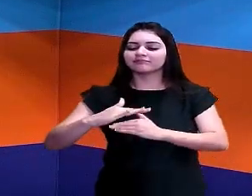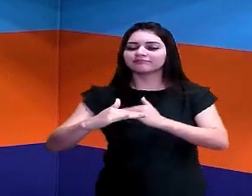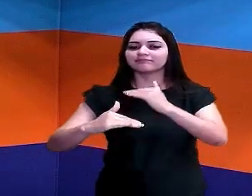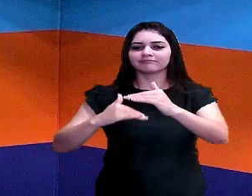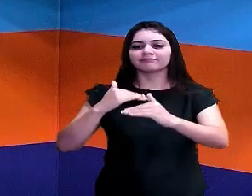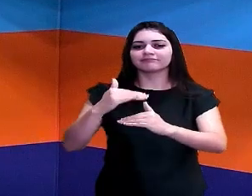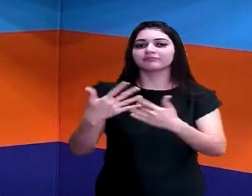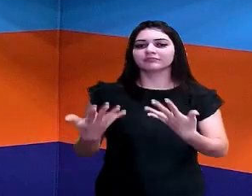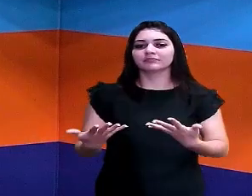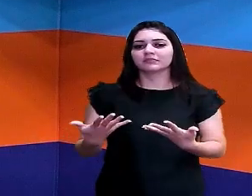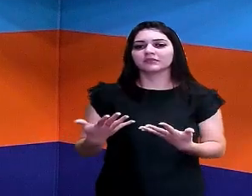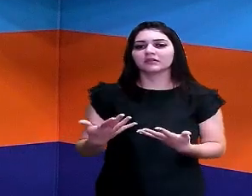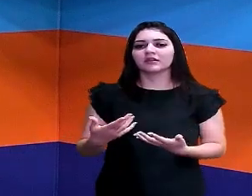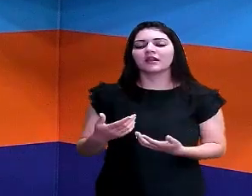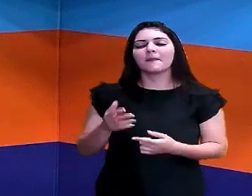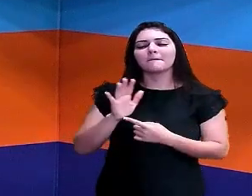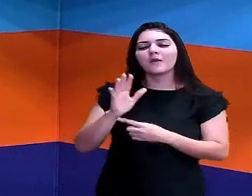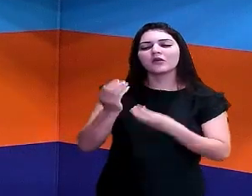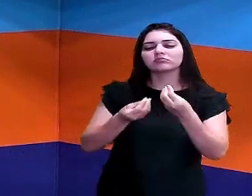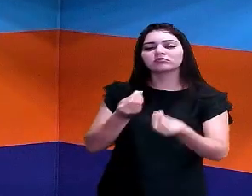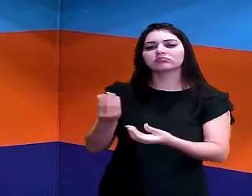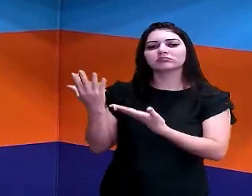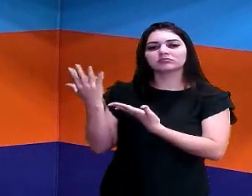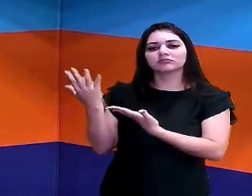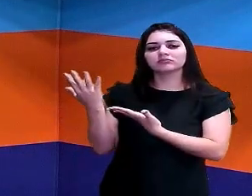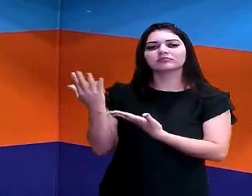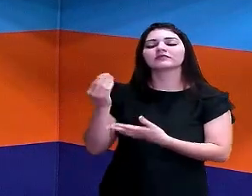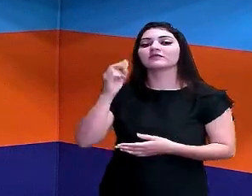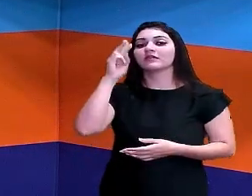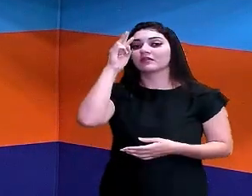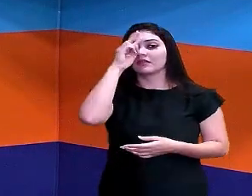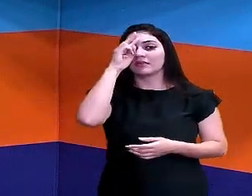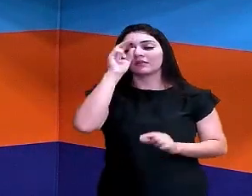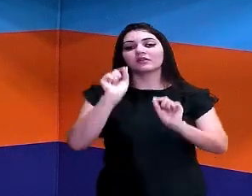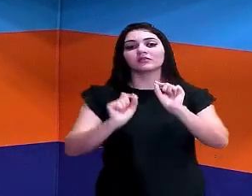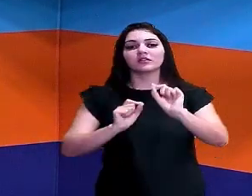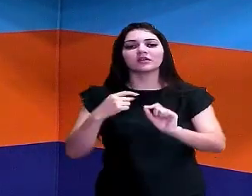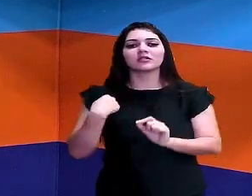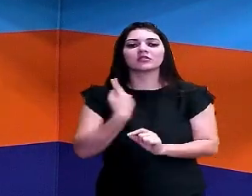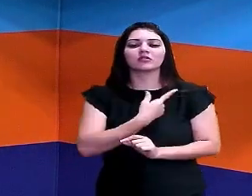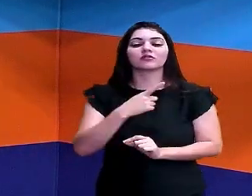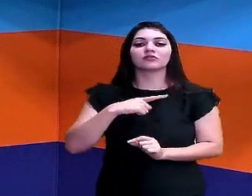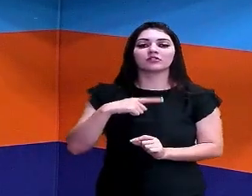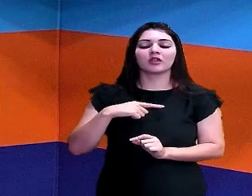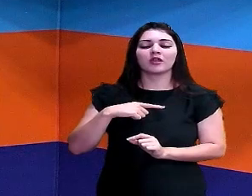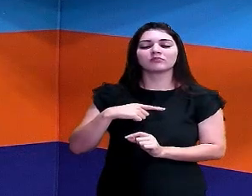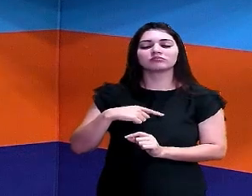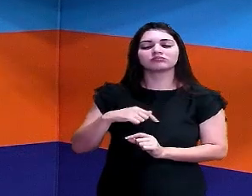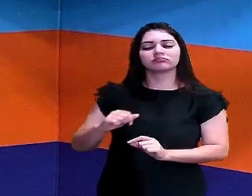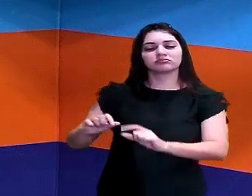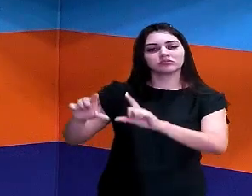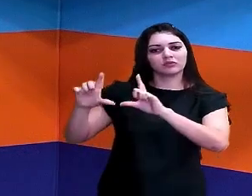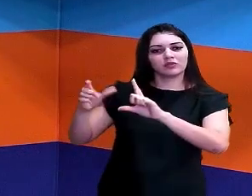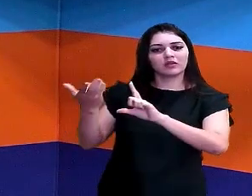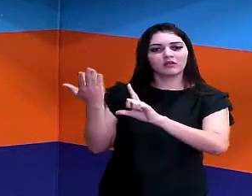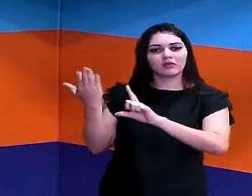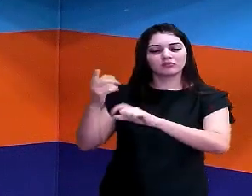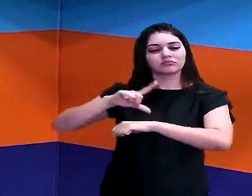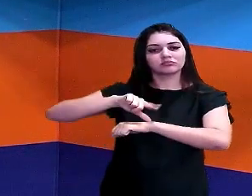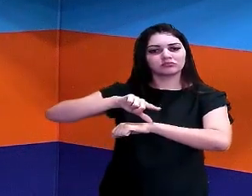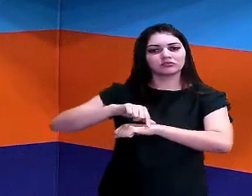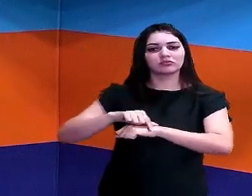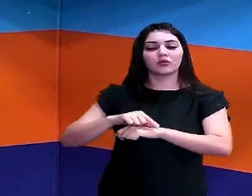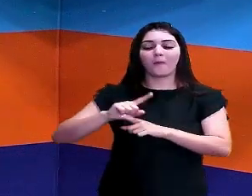diante. E aí ele fica assim, ó, da gente vai lembrar. Nós temos aqui o relógio, né? O ponteiro menor